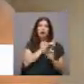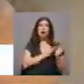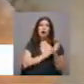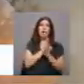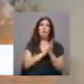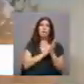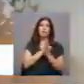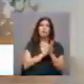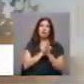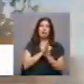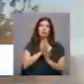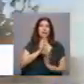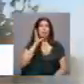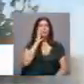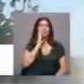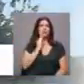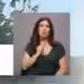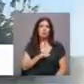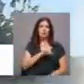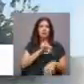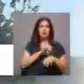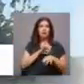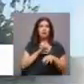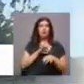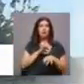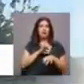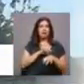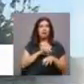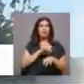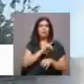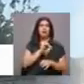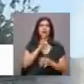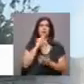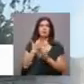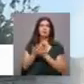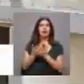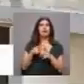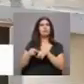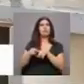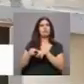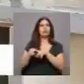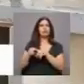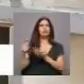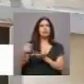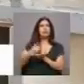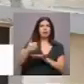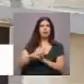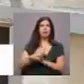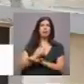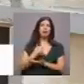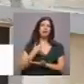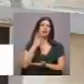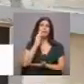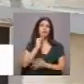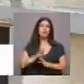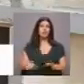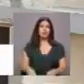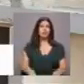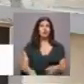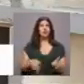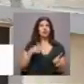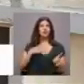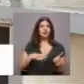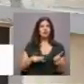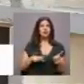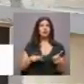uma pandemia que se transformou numa guerra política. A pandemia justifica, então, adquirirem patrimônios